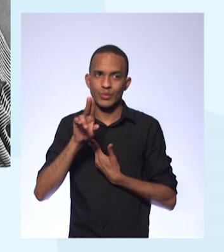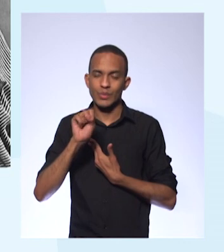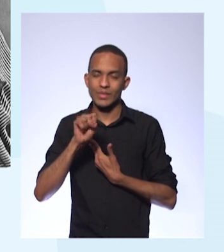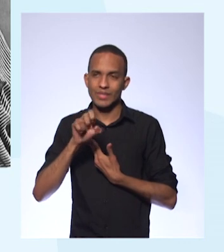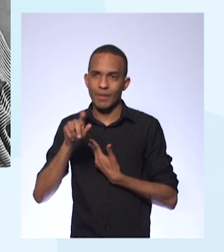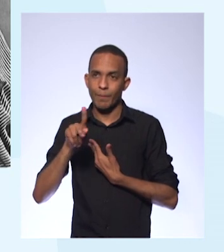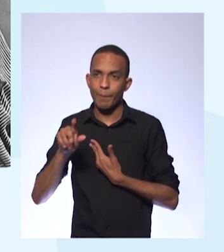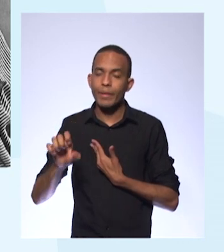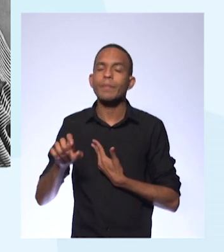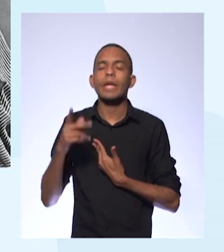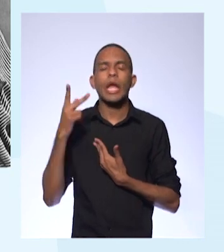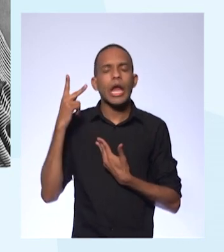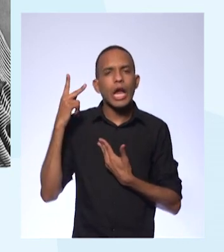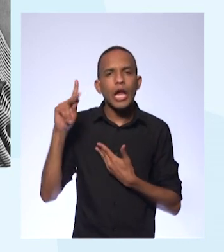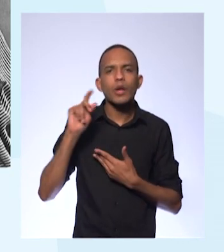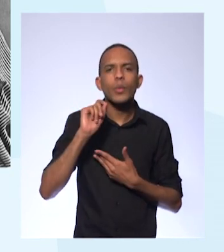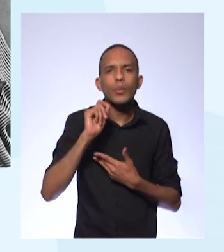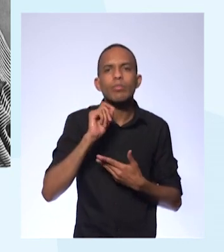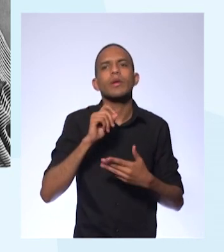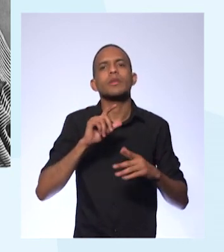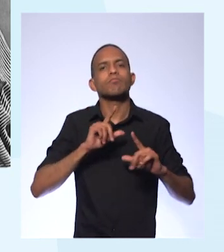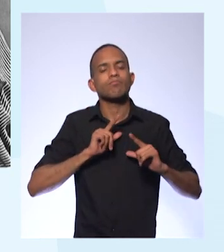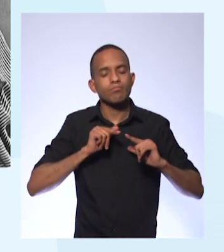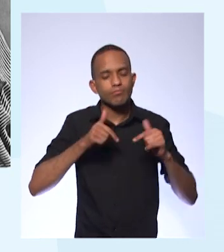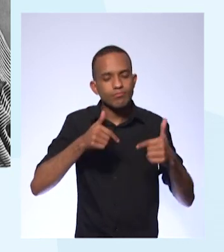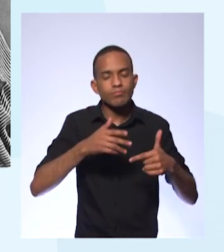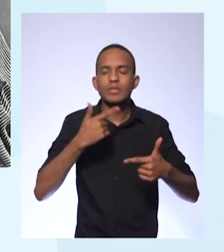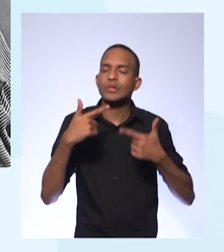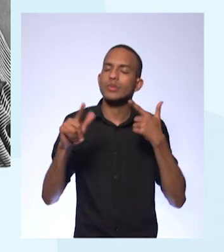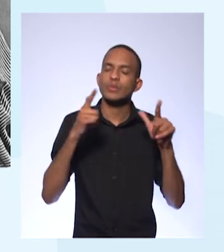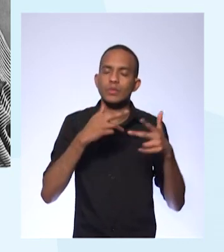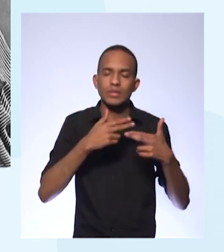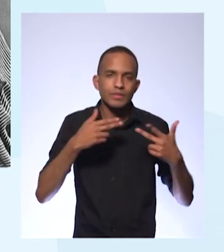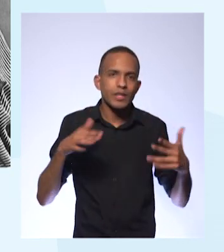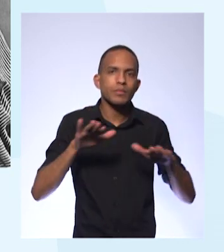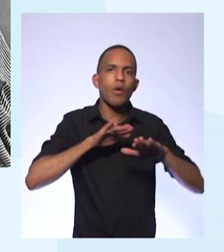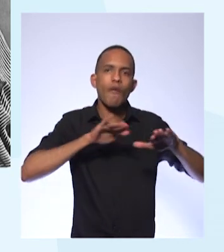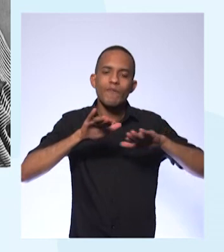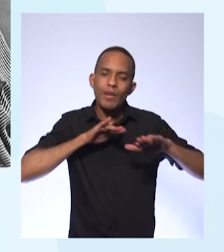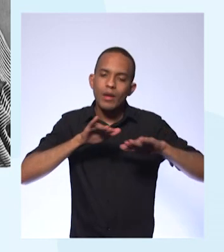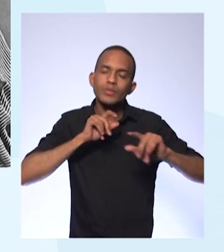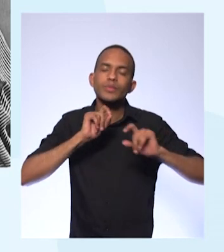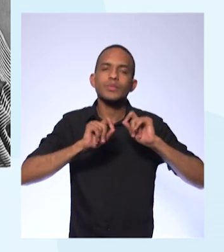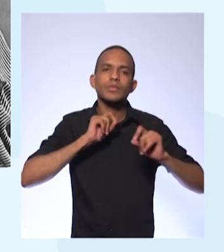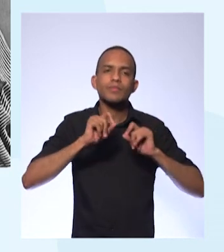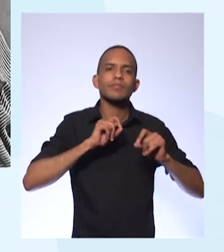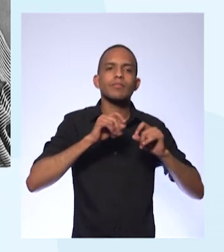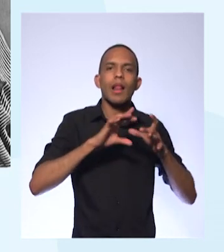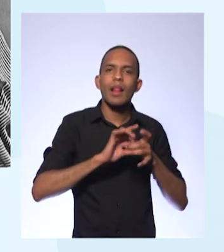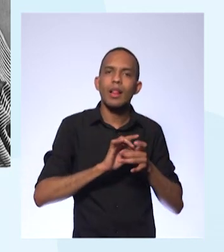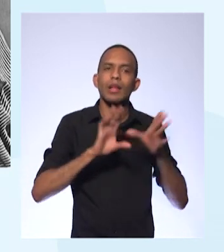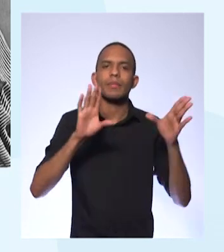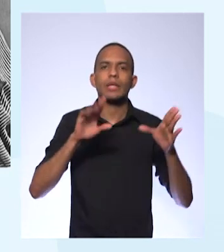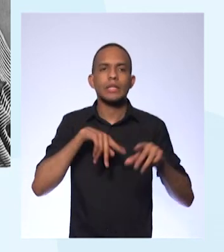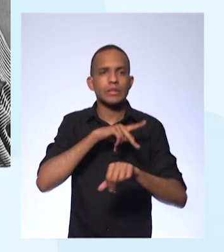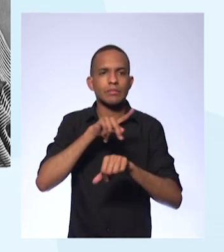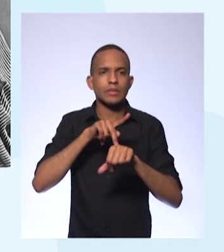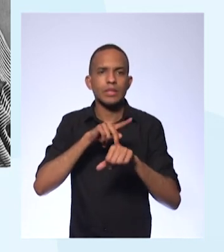aqui. O Giuseppe Garibaldi, ele participou de outros movimentos pela independência de